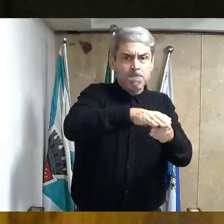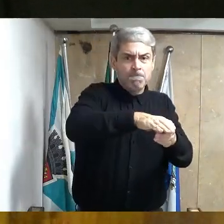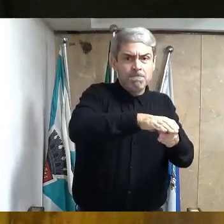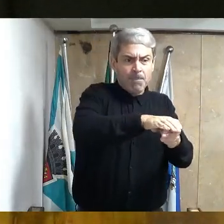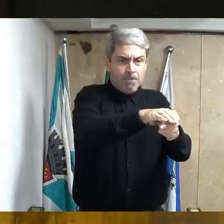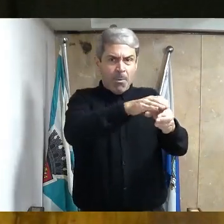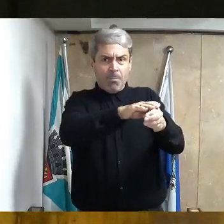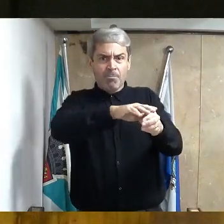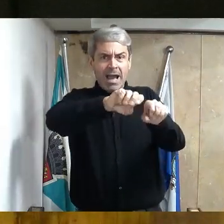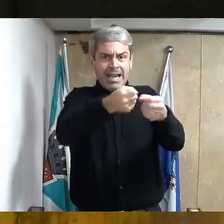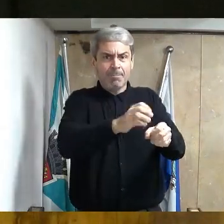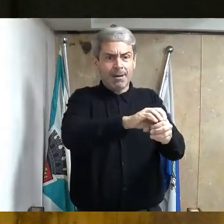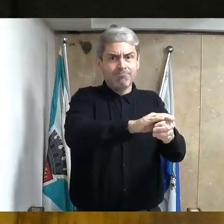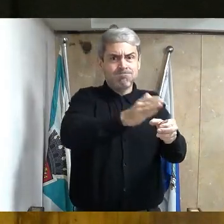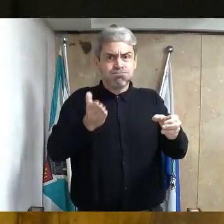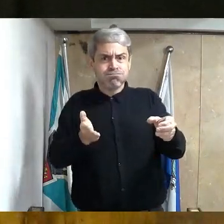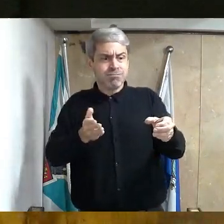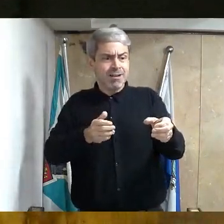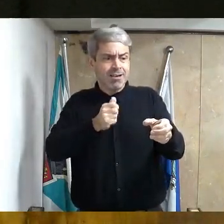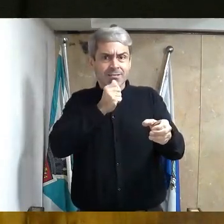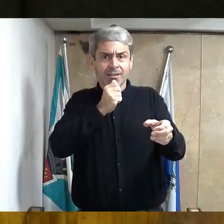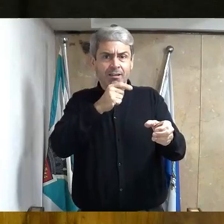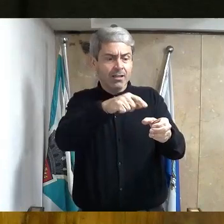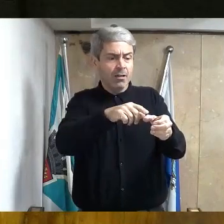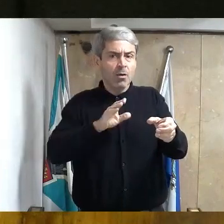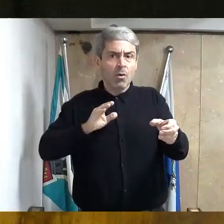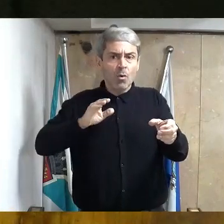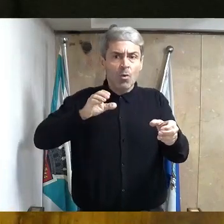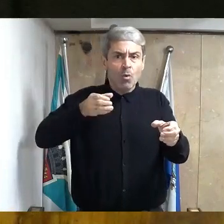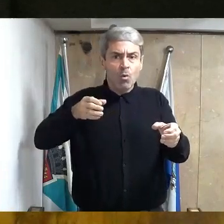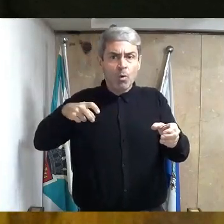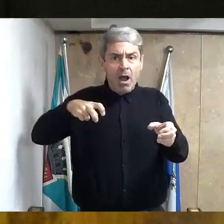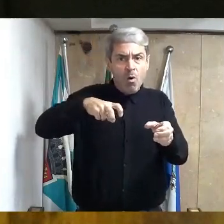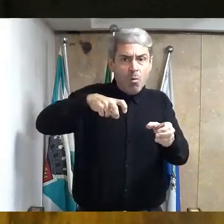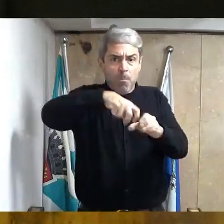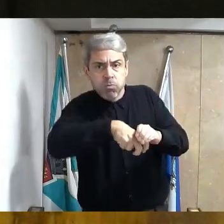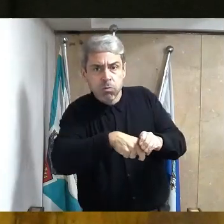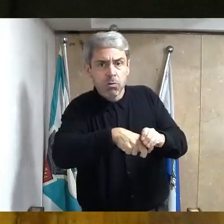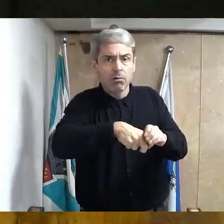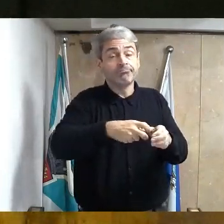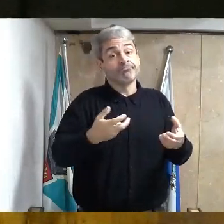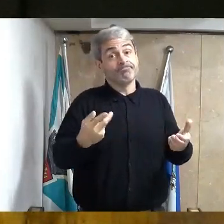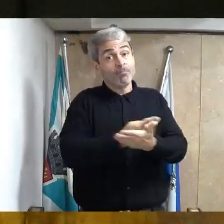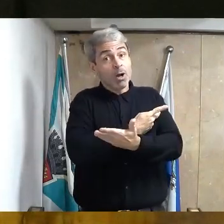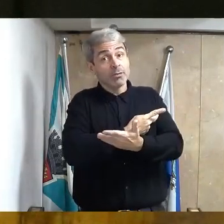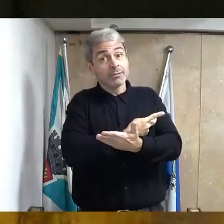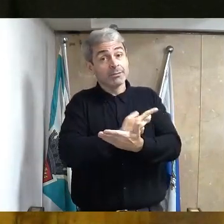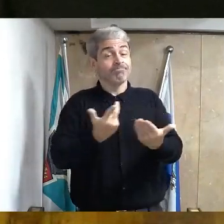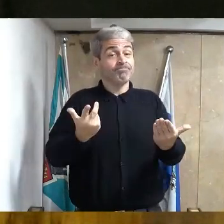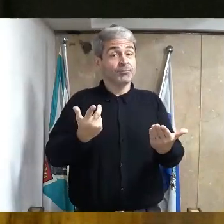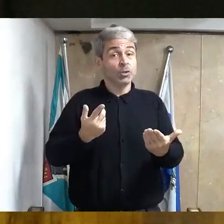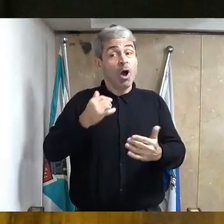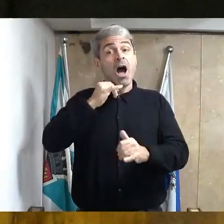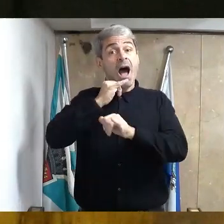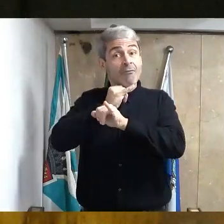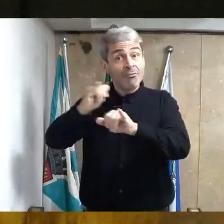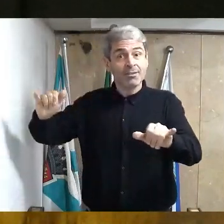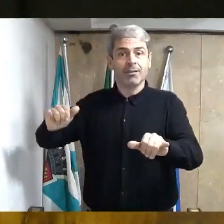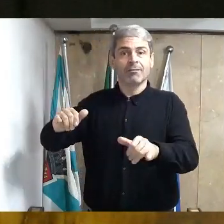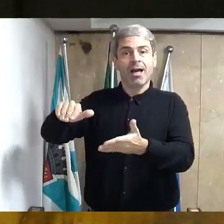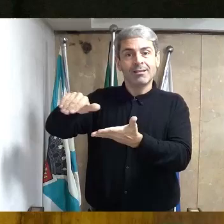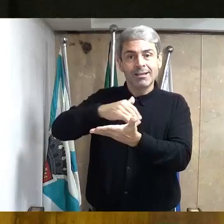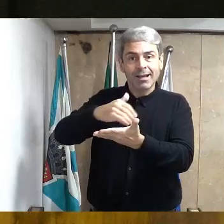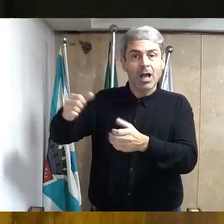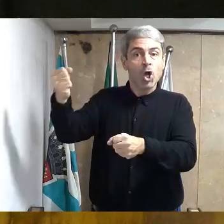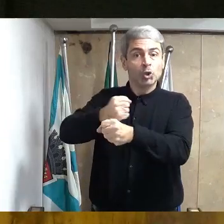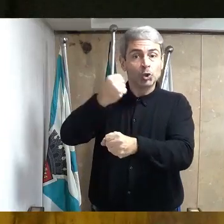abrir. Não é novidade para ninguém que aquilo causa acidente, acidente sério. E nós estamos avisando a Secretaria de Obras,